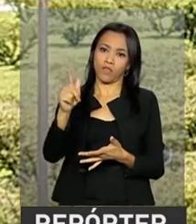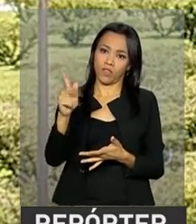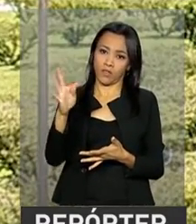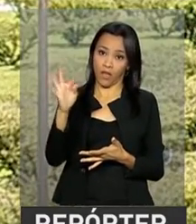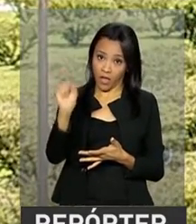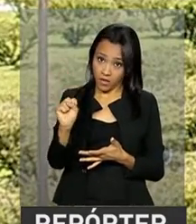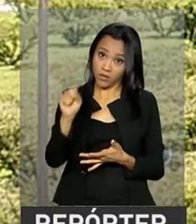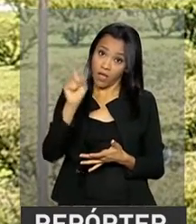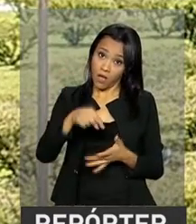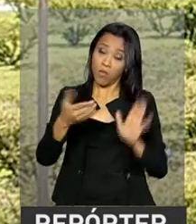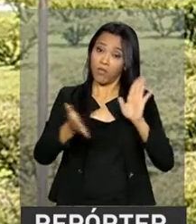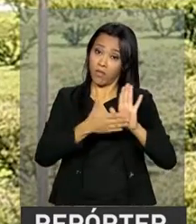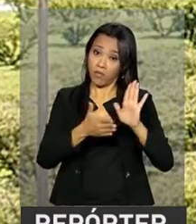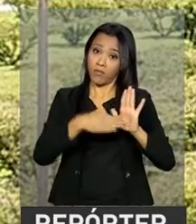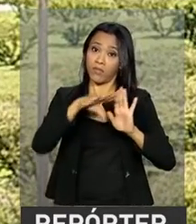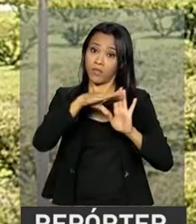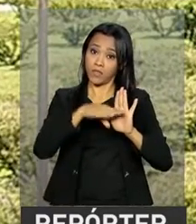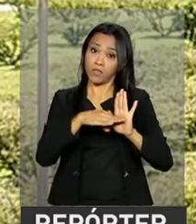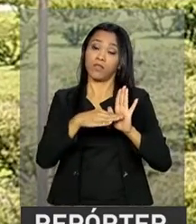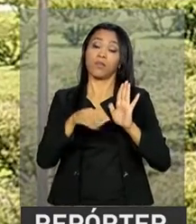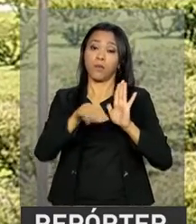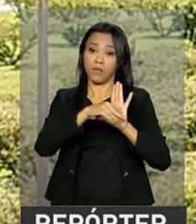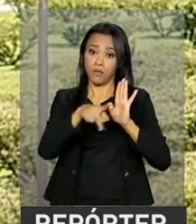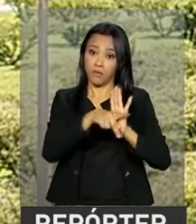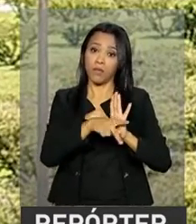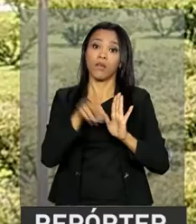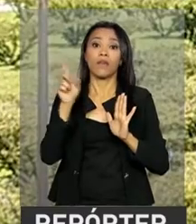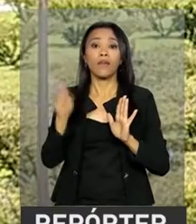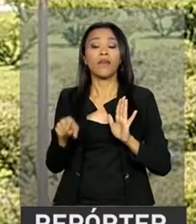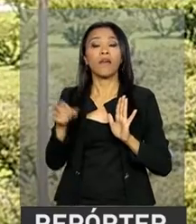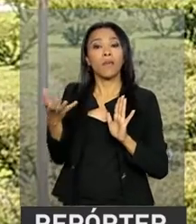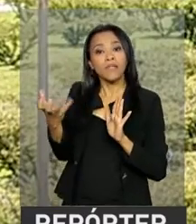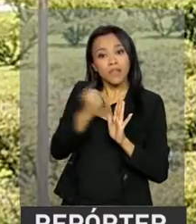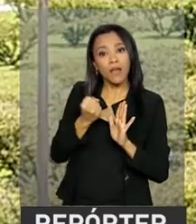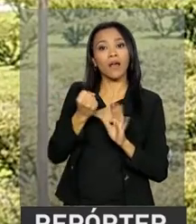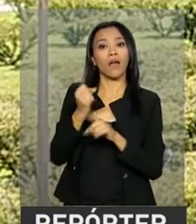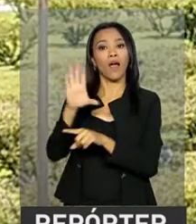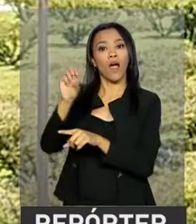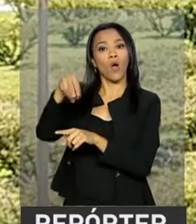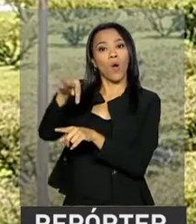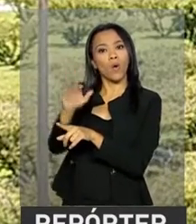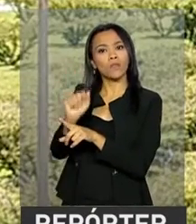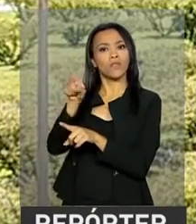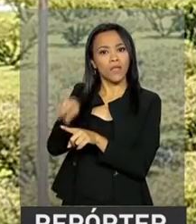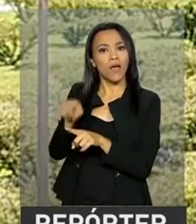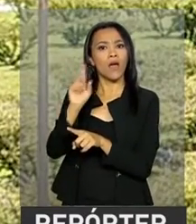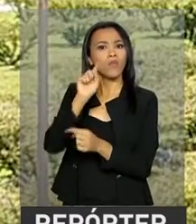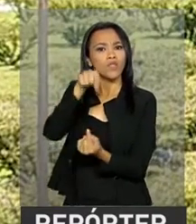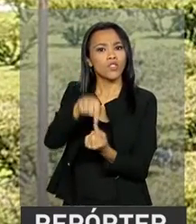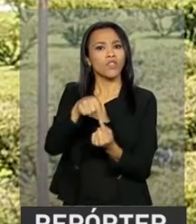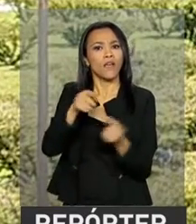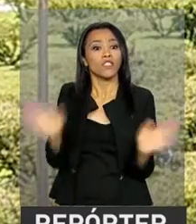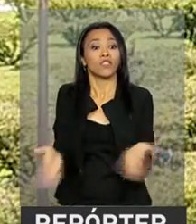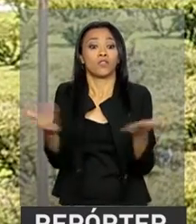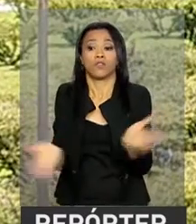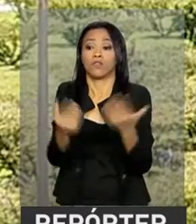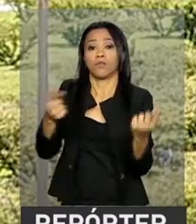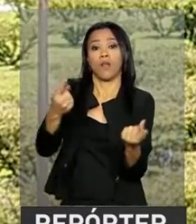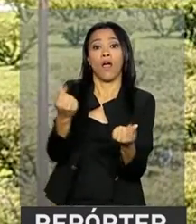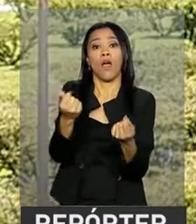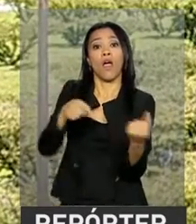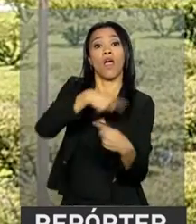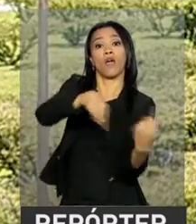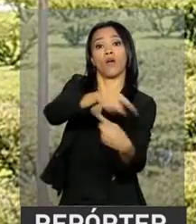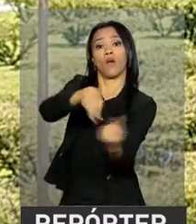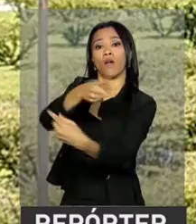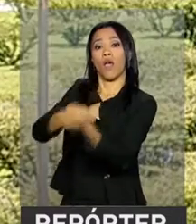seja, uma medida que é dos saques das contas inativas do FGTS, é para estimular a economia. E a